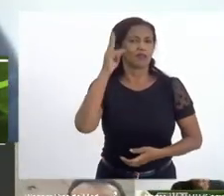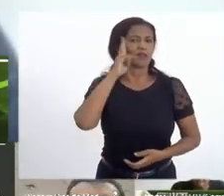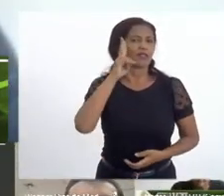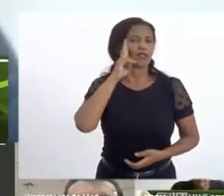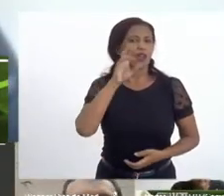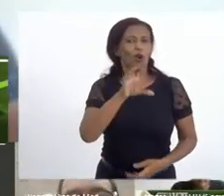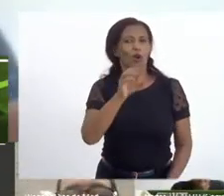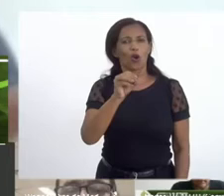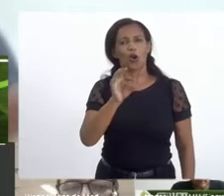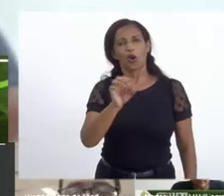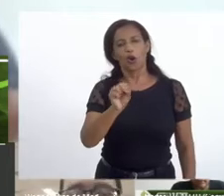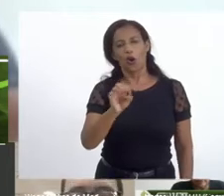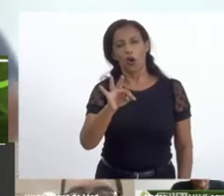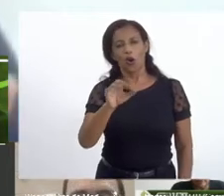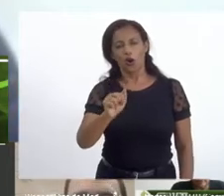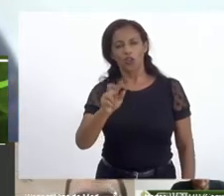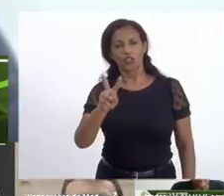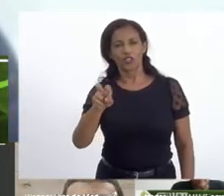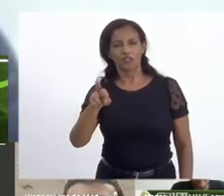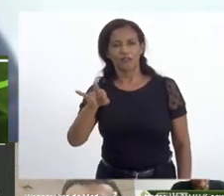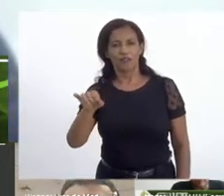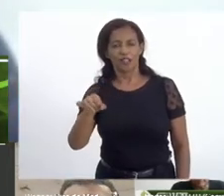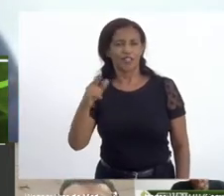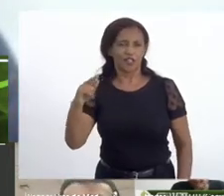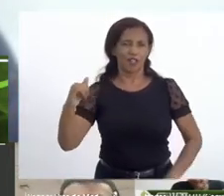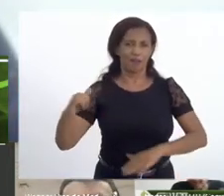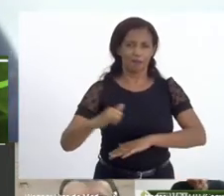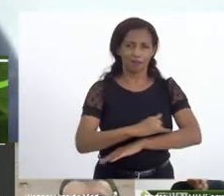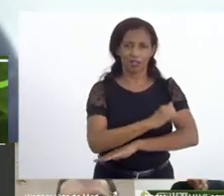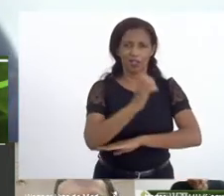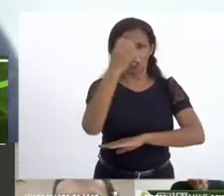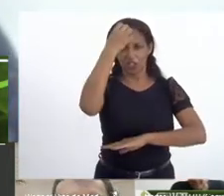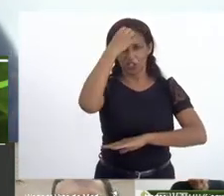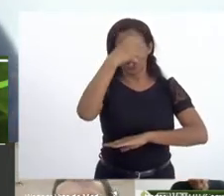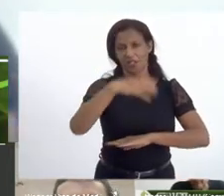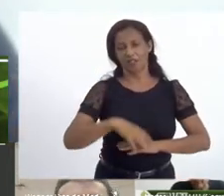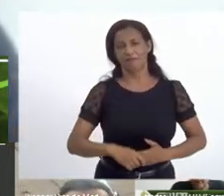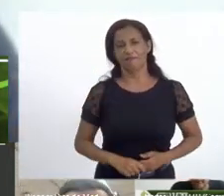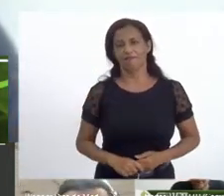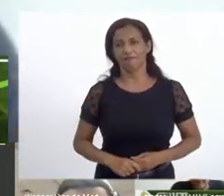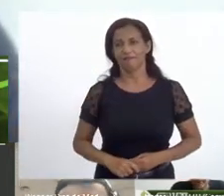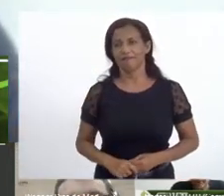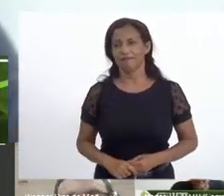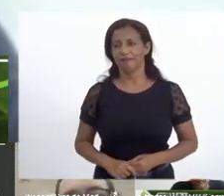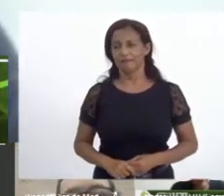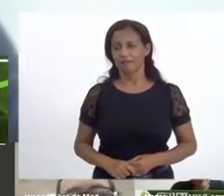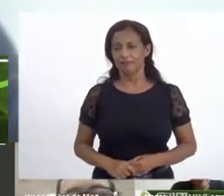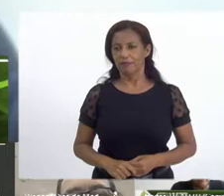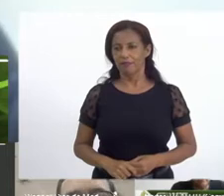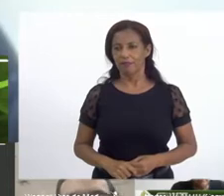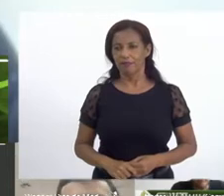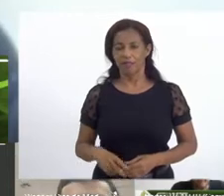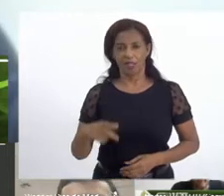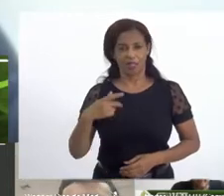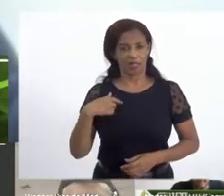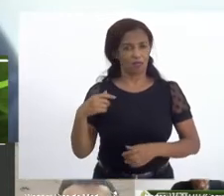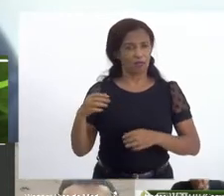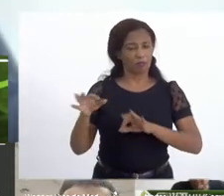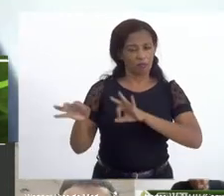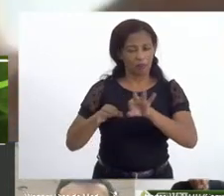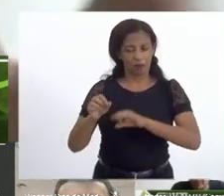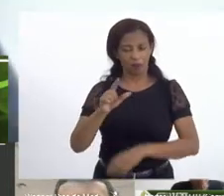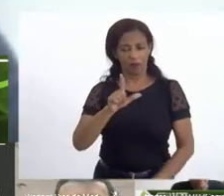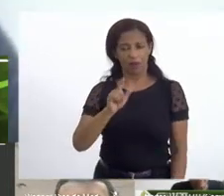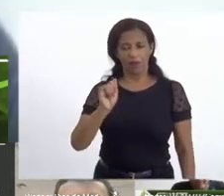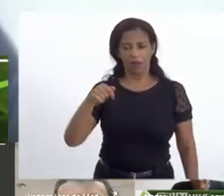Costa Verde, eu acho, que essa ampliação da pista do aeroporto de Angra. Eu faço um link já, então,